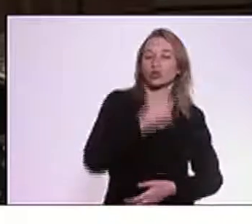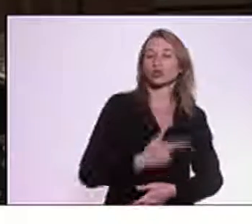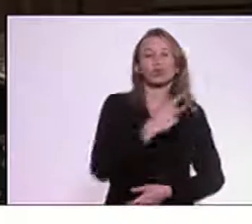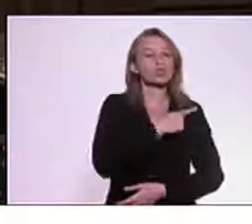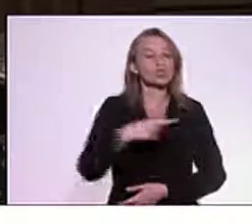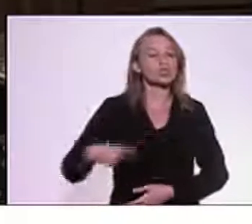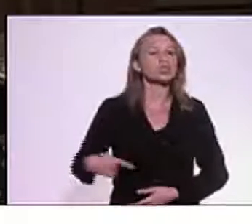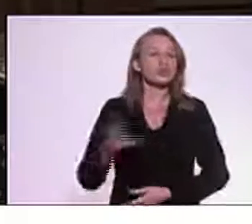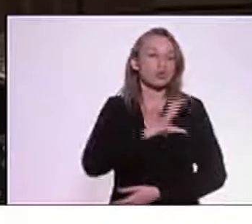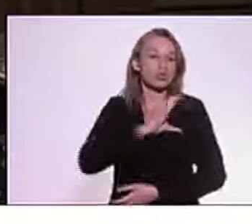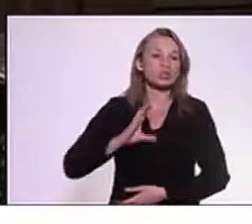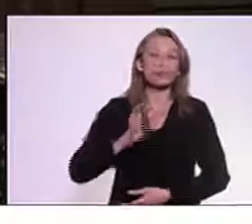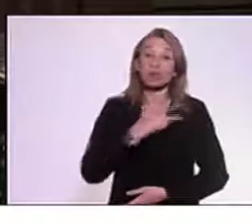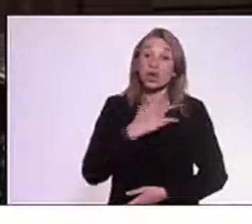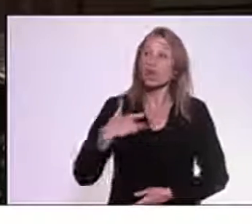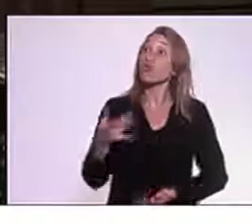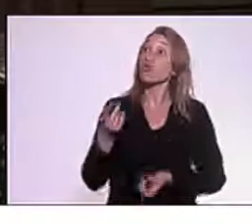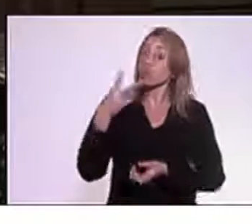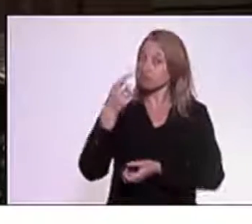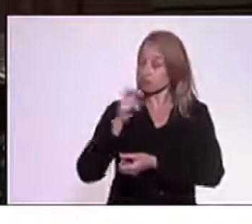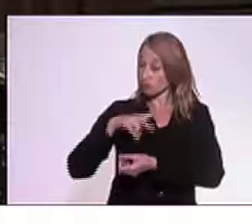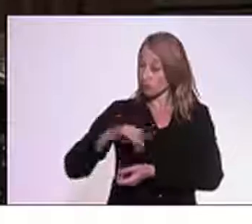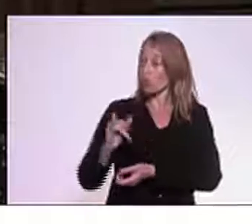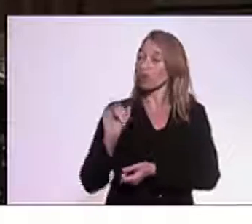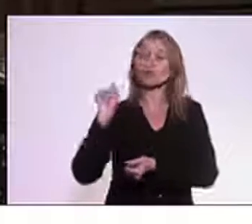da Comissão de Saúde, vou aguardar